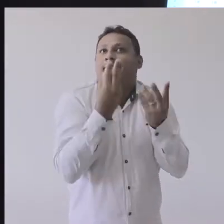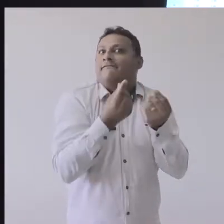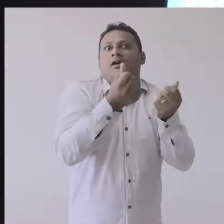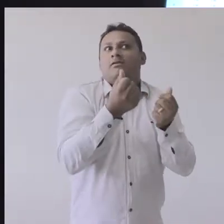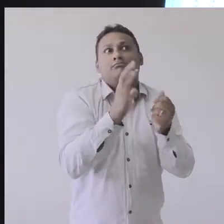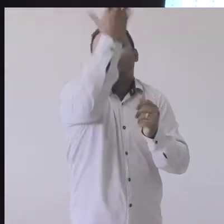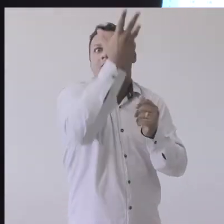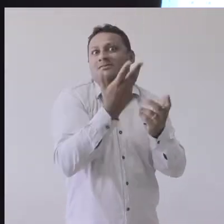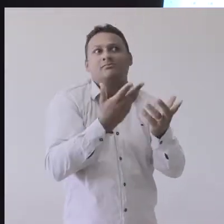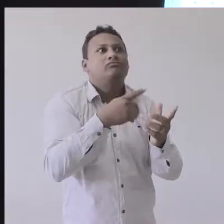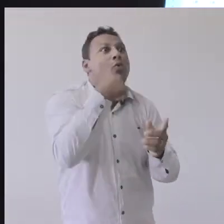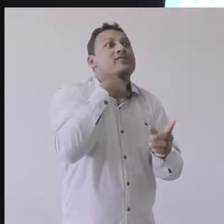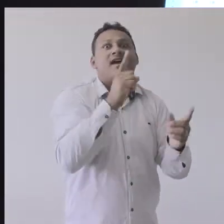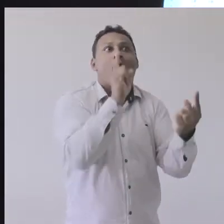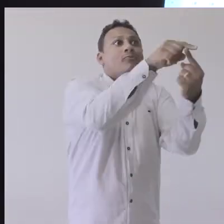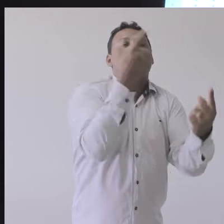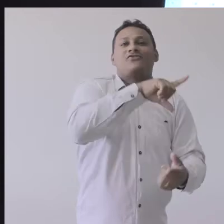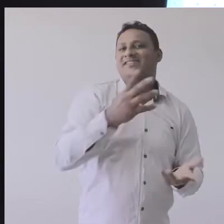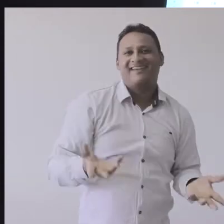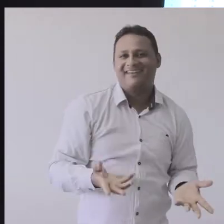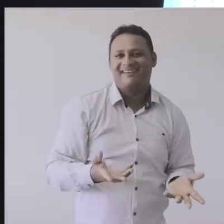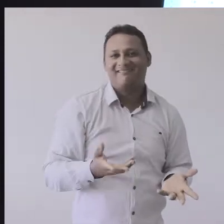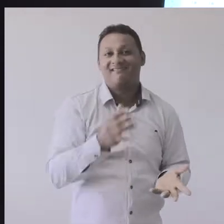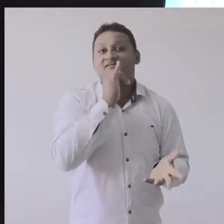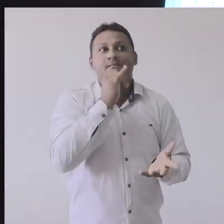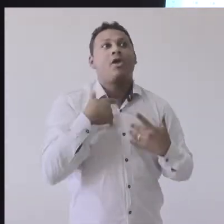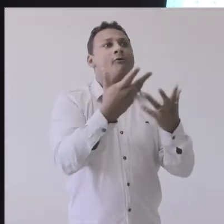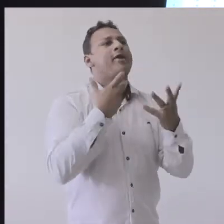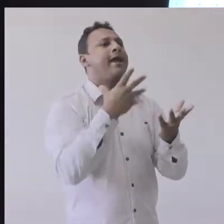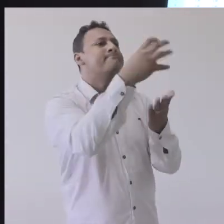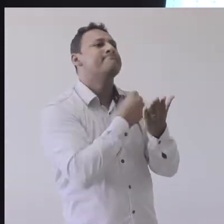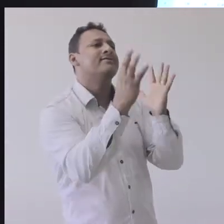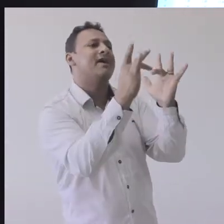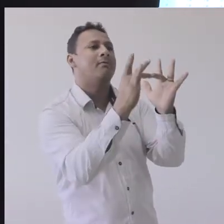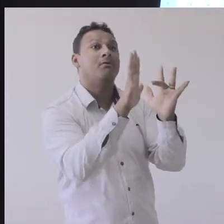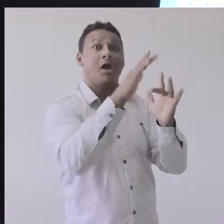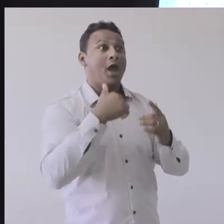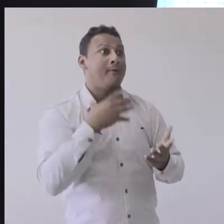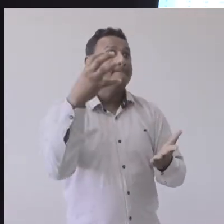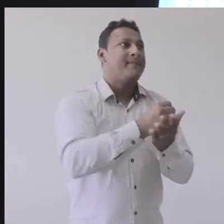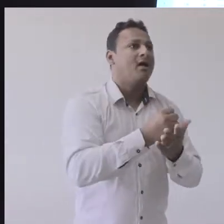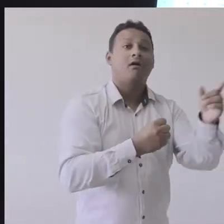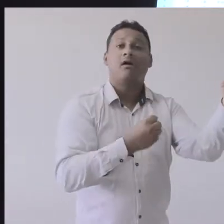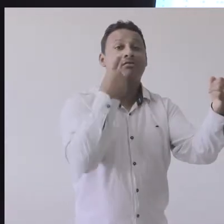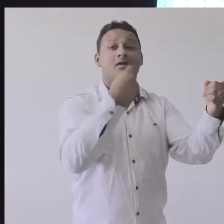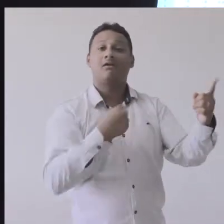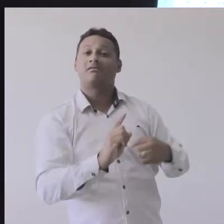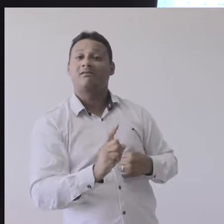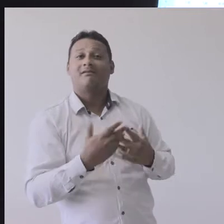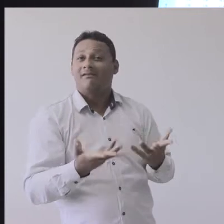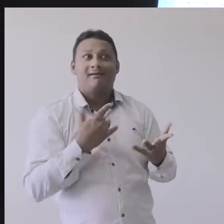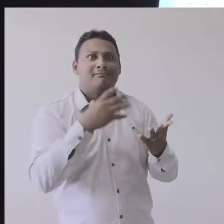que não estão no nosso controle. Por exemplo, o interesse da pessoa em estabelecer um relacionamento, né? Porém, quando a gente pensa já as metas de